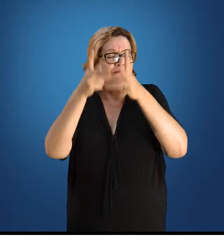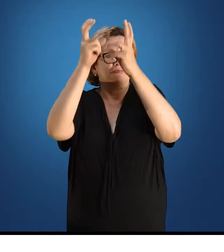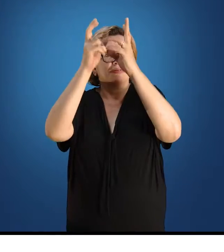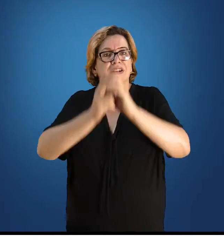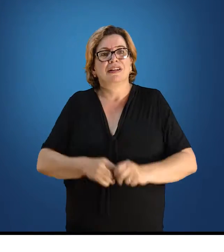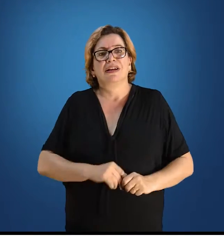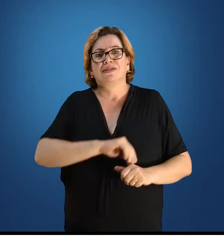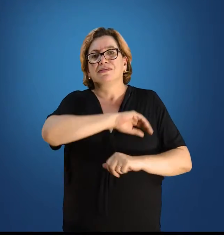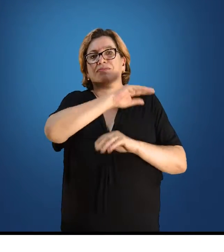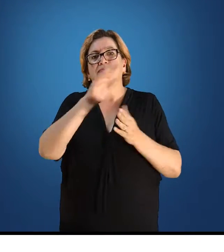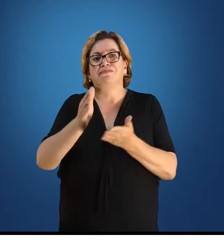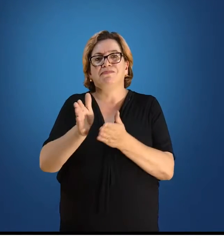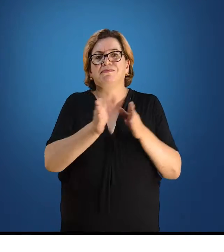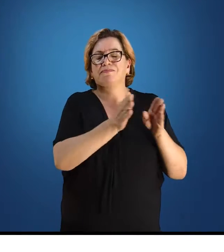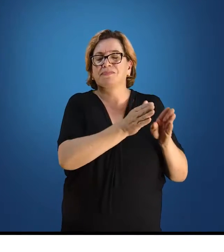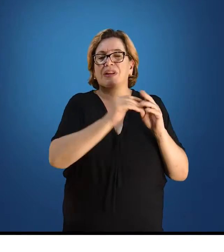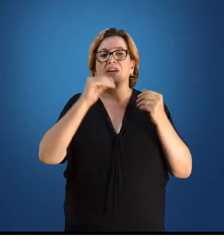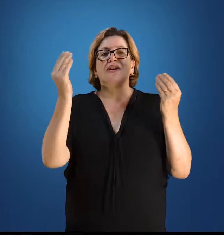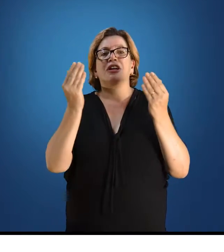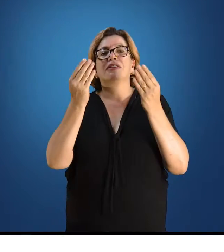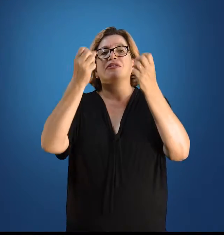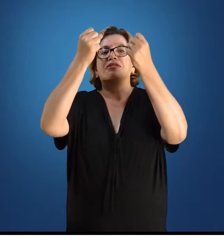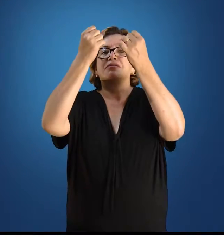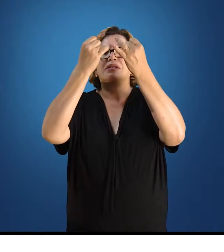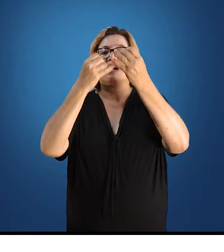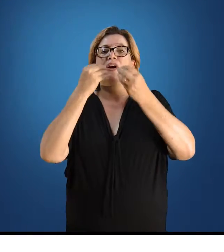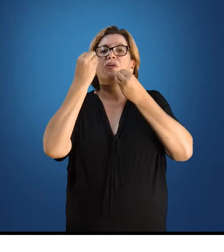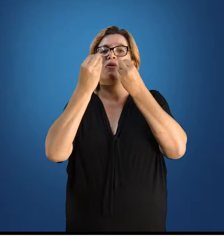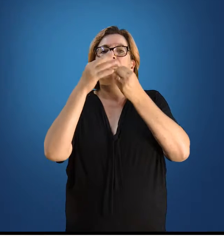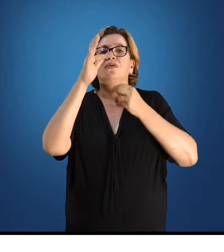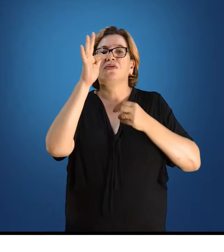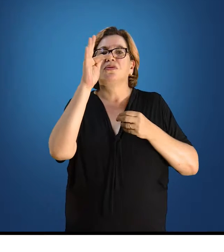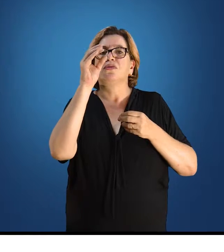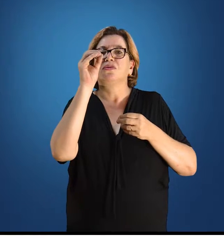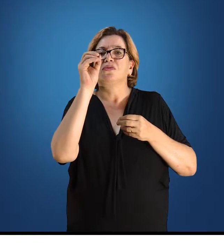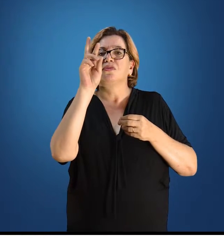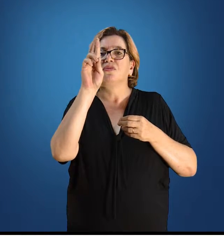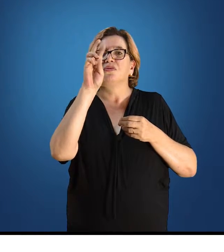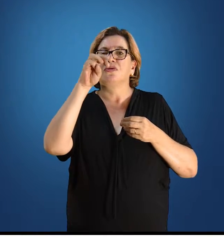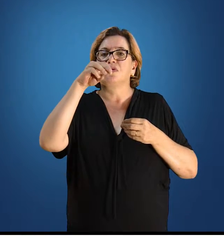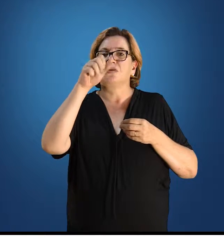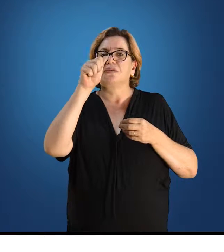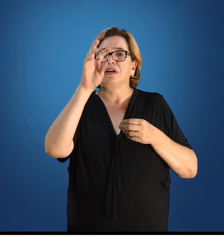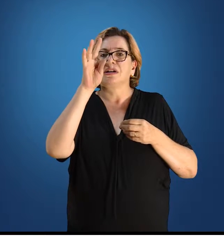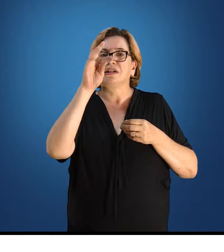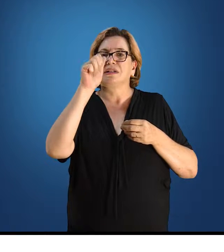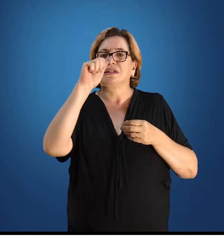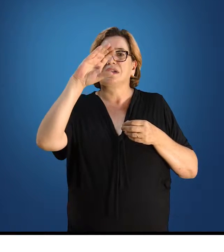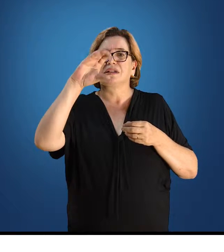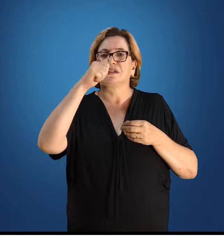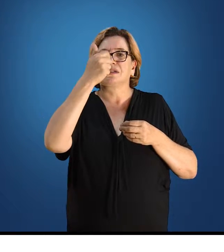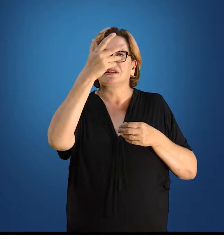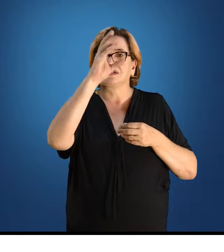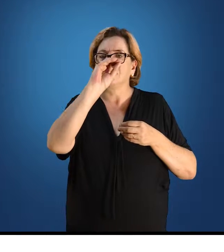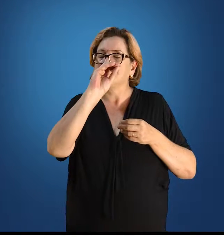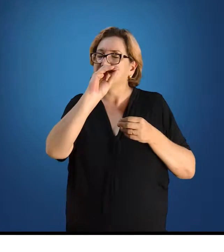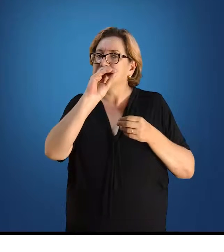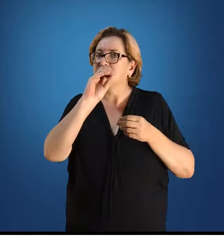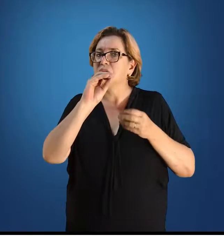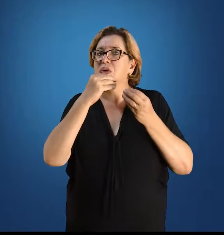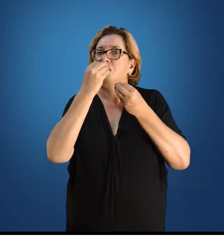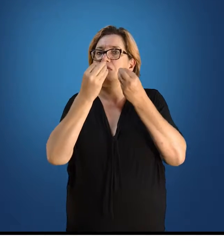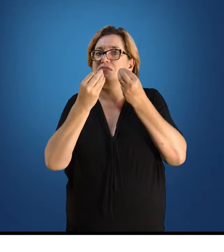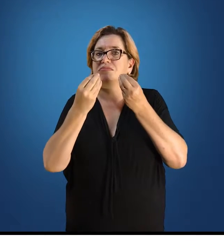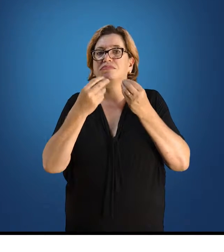agora falar da formatação do artigo mais especificamente. O primeiro ponto para você não errar na formatação é